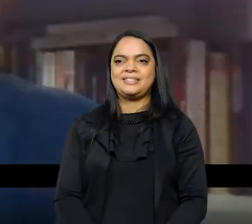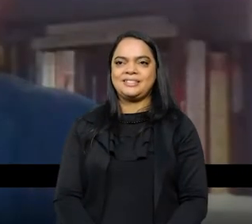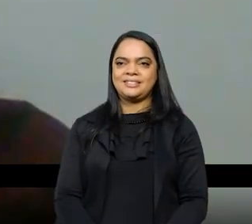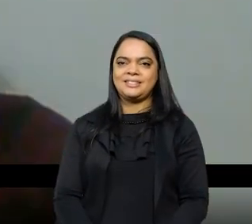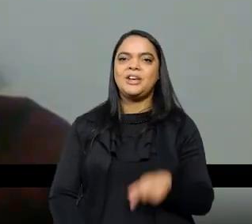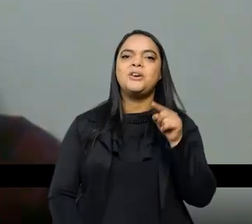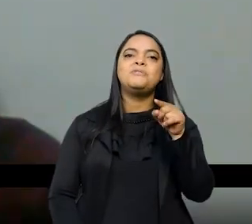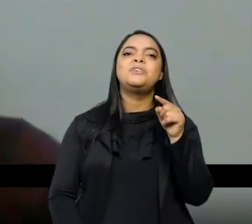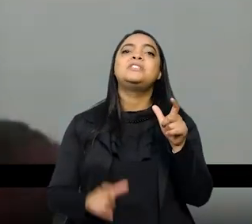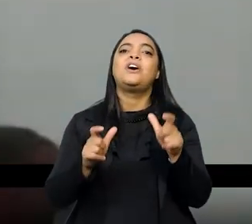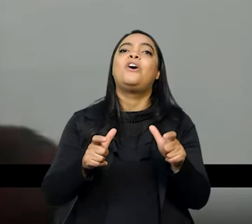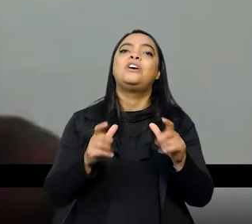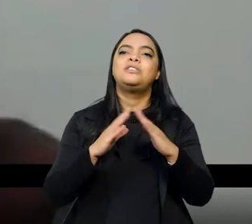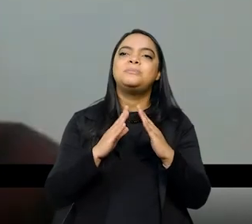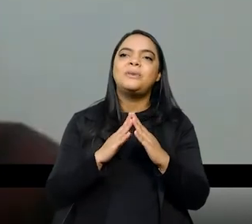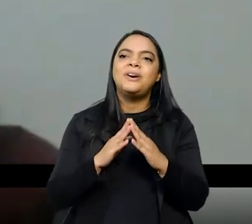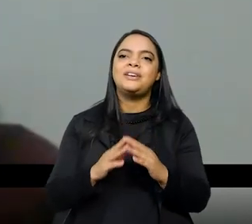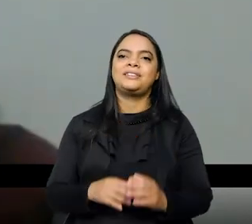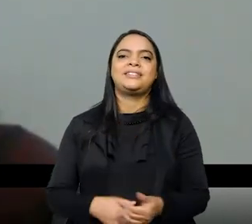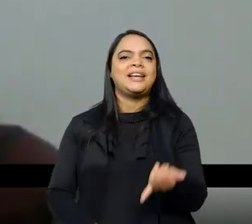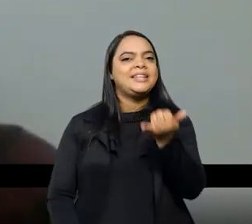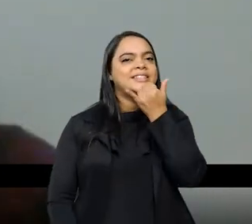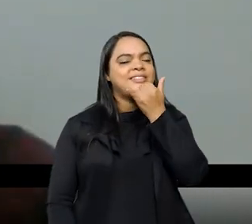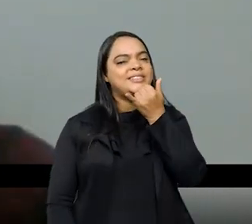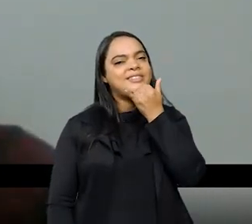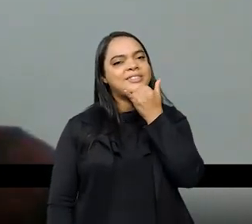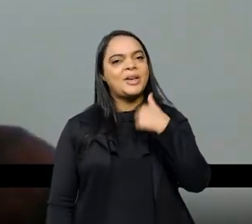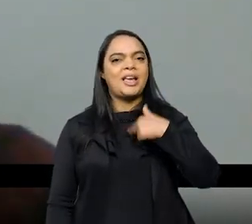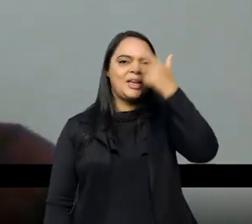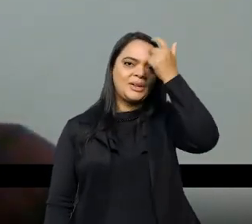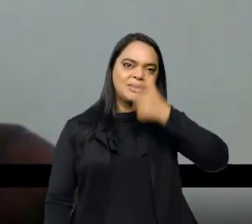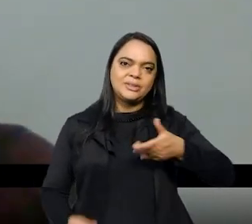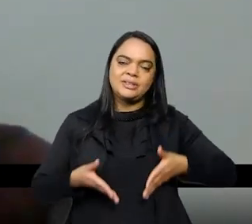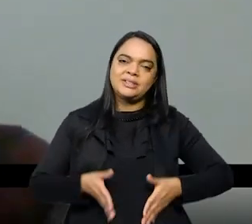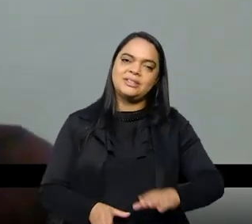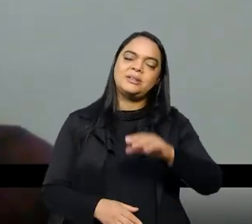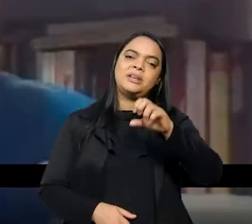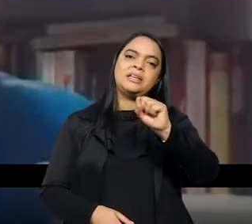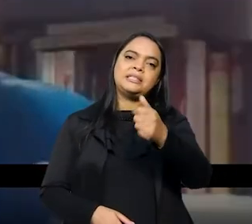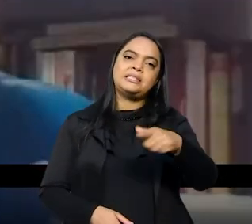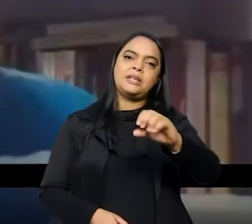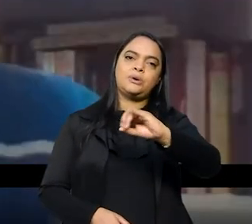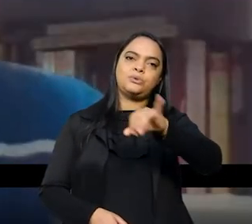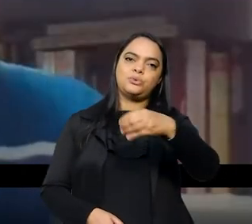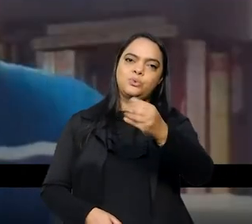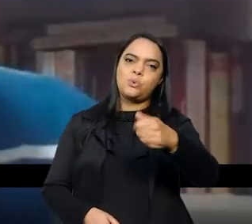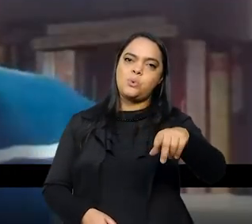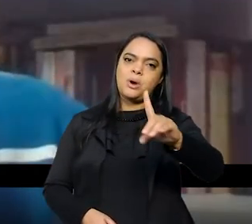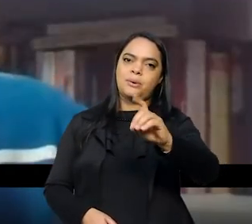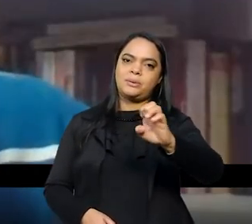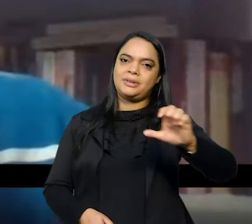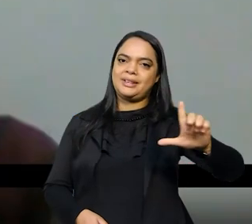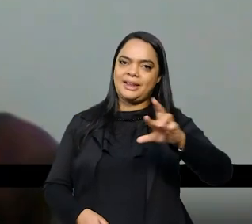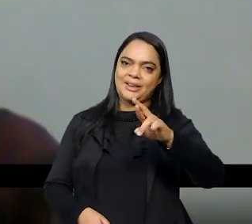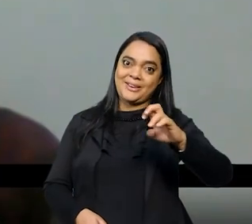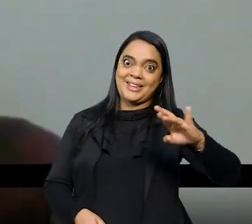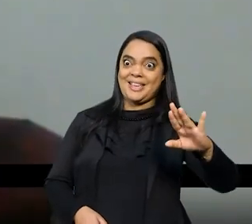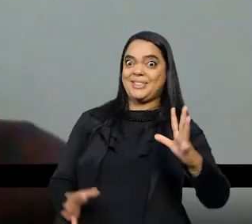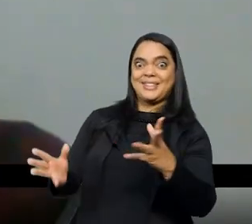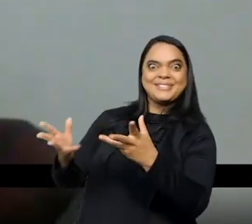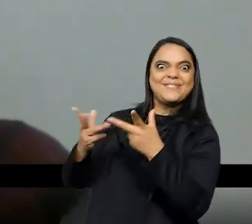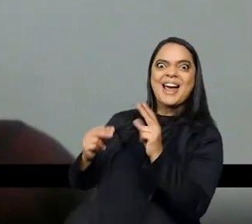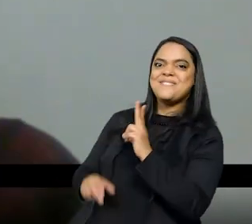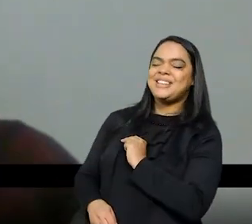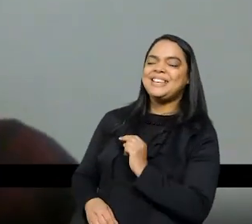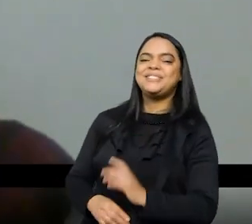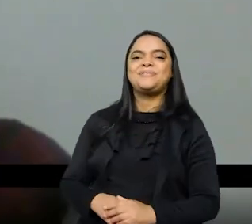Ah, desculpa, gente. Eu sou natural de São João del Rei. Atualmente. Nossa, professora... que maravilha! Eu sou